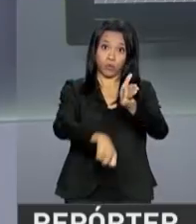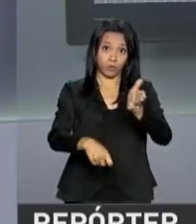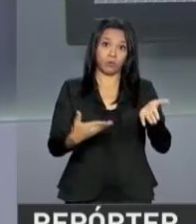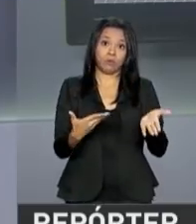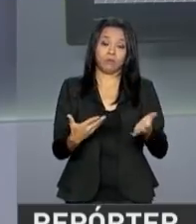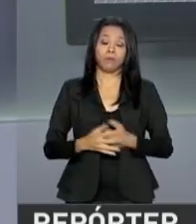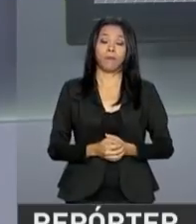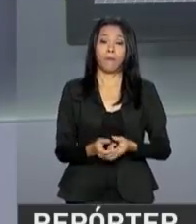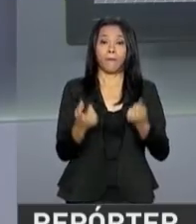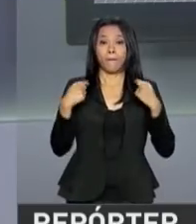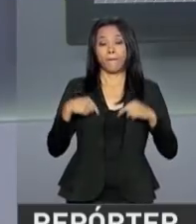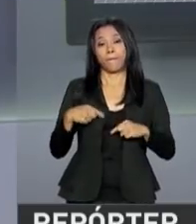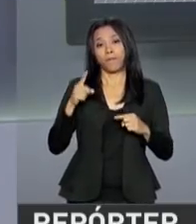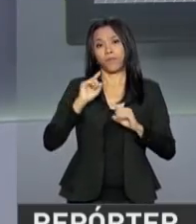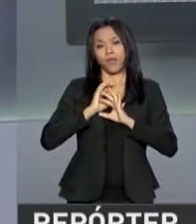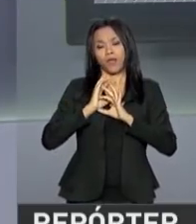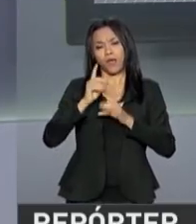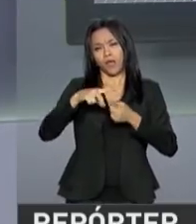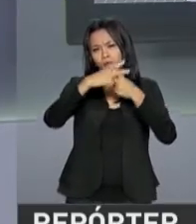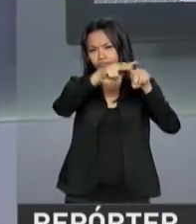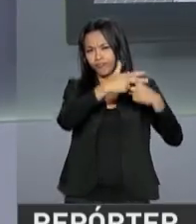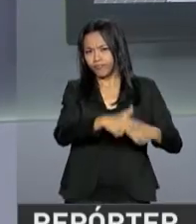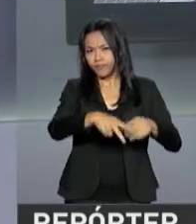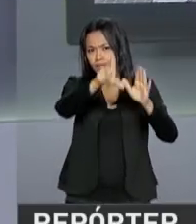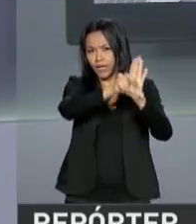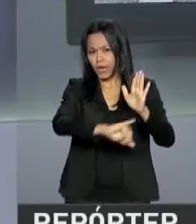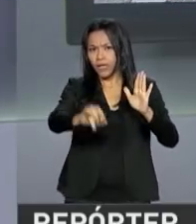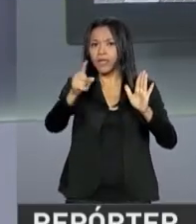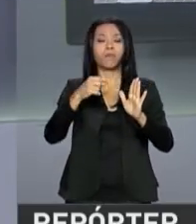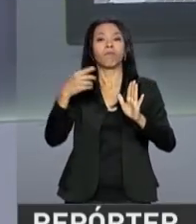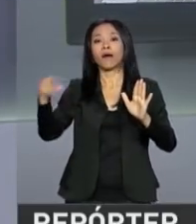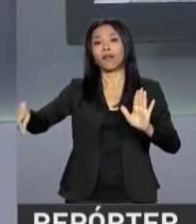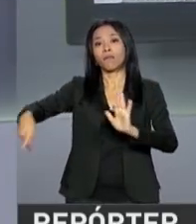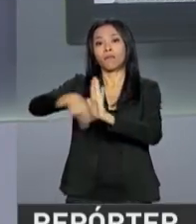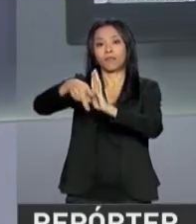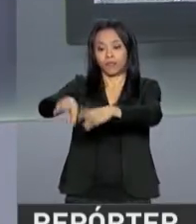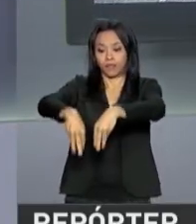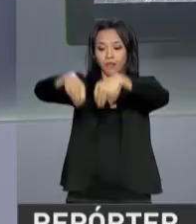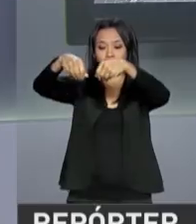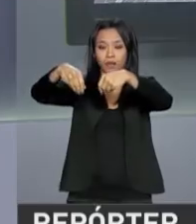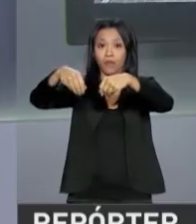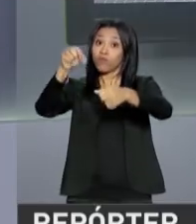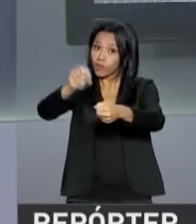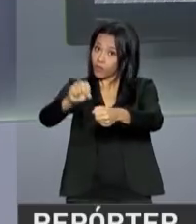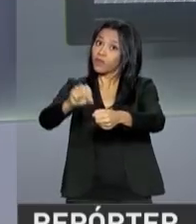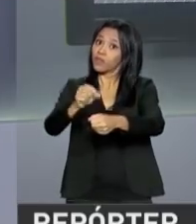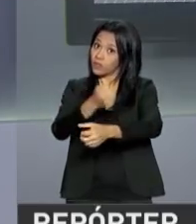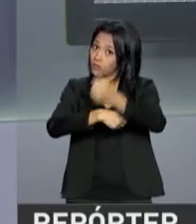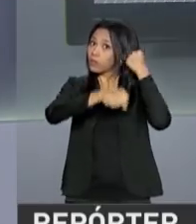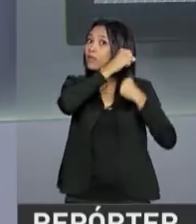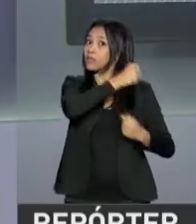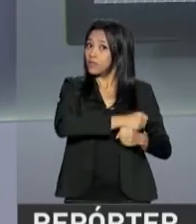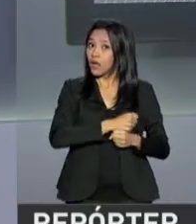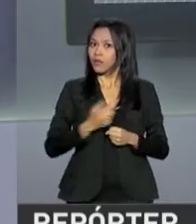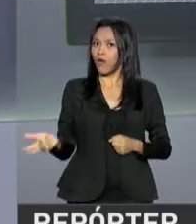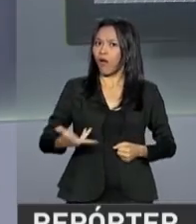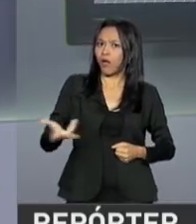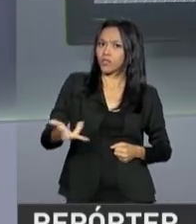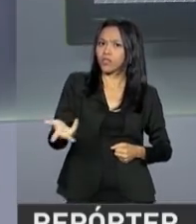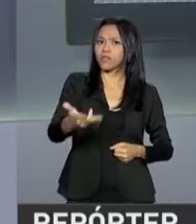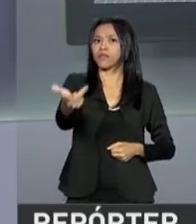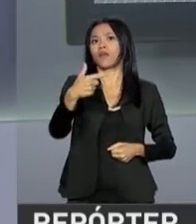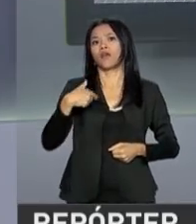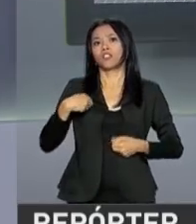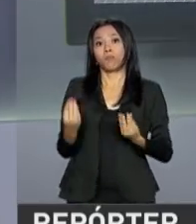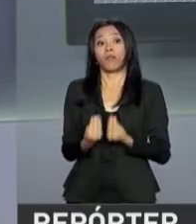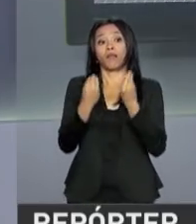à atualização da lei para regularização fundiária no brasil feita no ano passado trouxe mais agilidade ao processo de